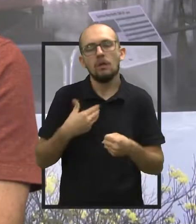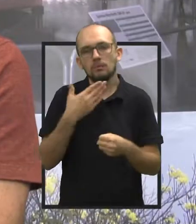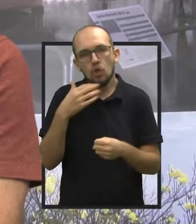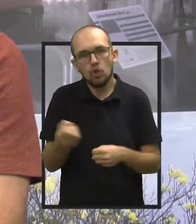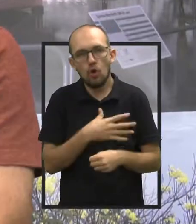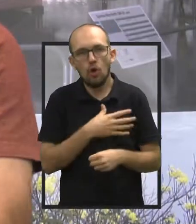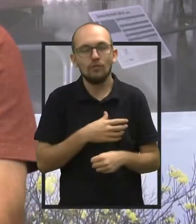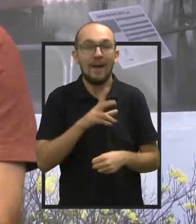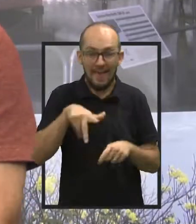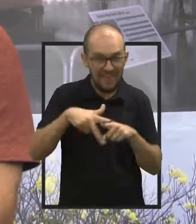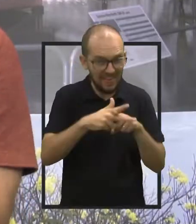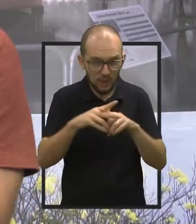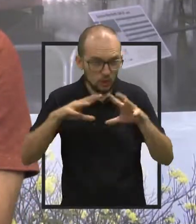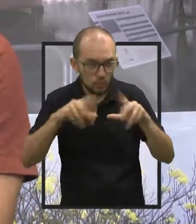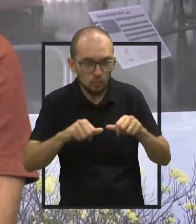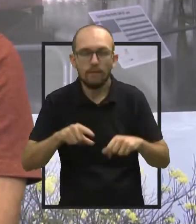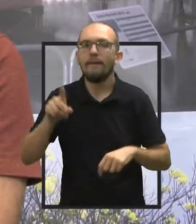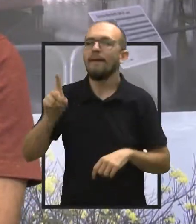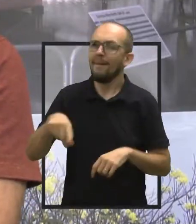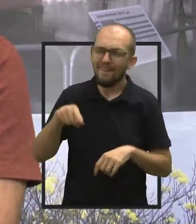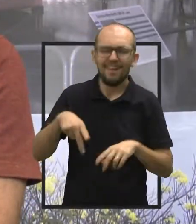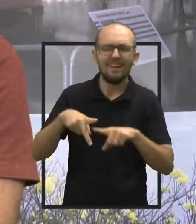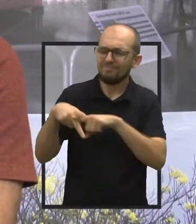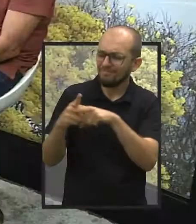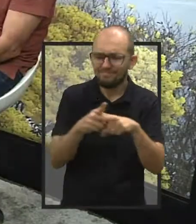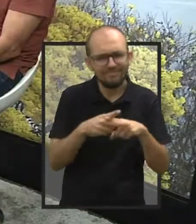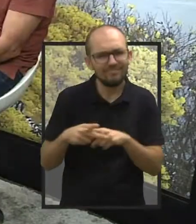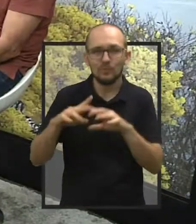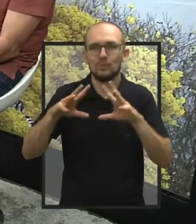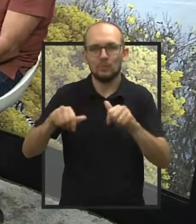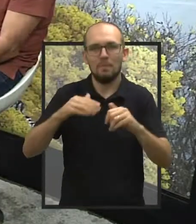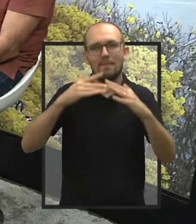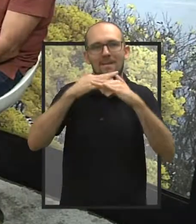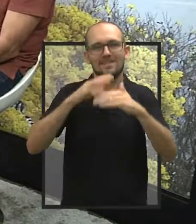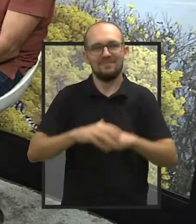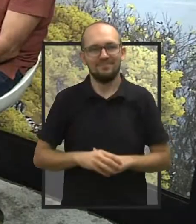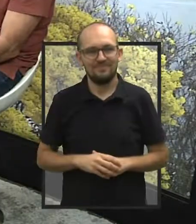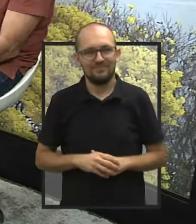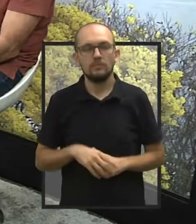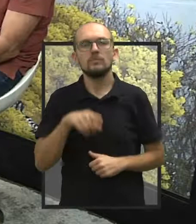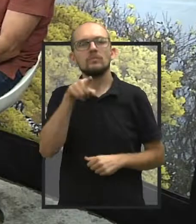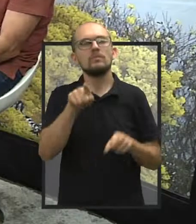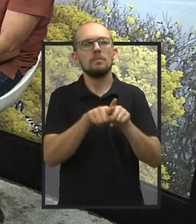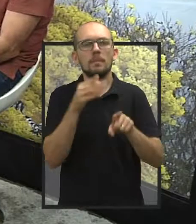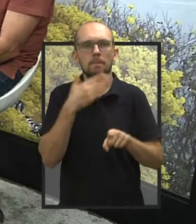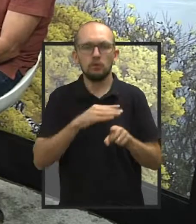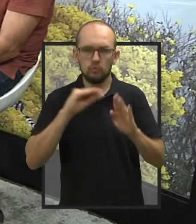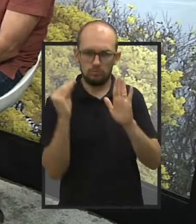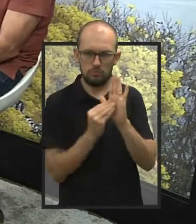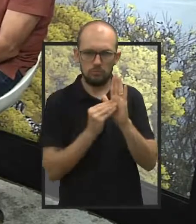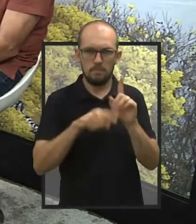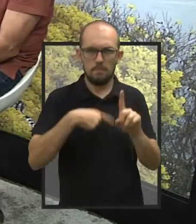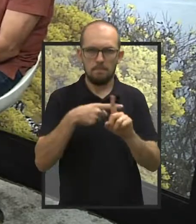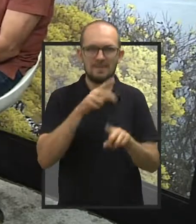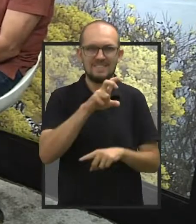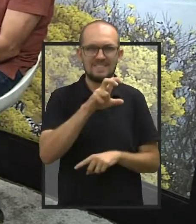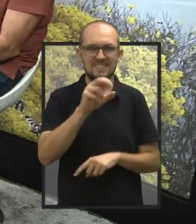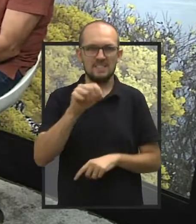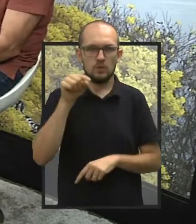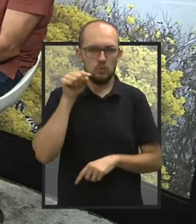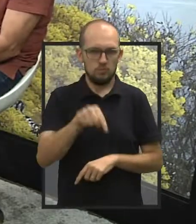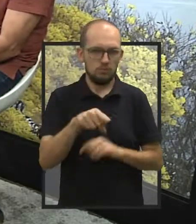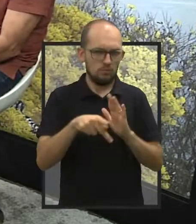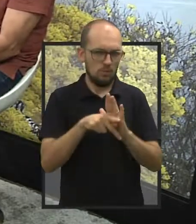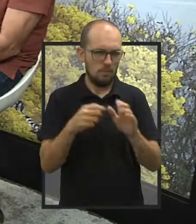reforma geral, revitalizar a praça toda, né? No geral. O senhor também pediu a reserva no orçamento de 500 mil reais para a reforma de